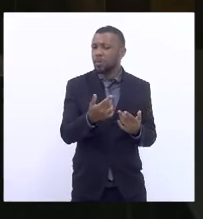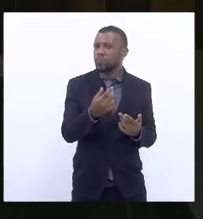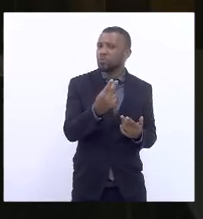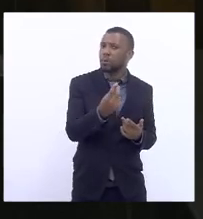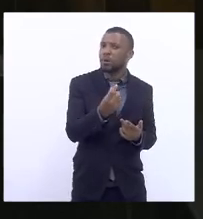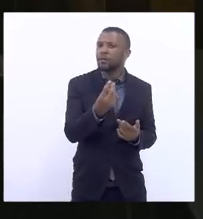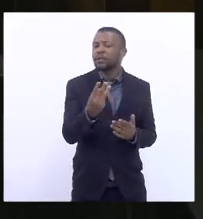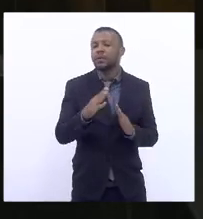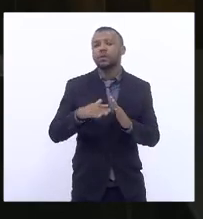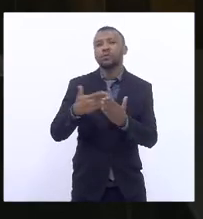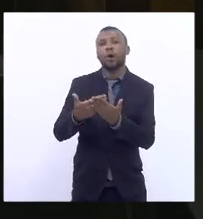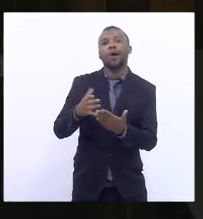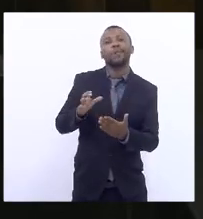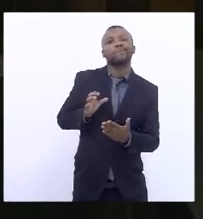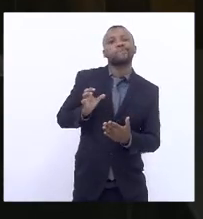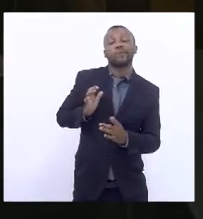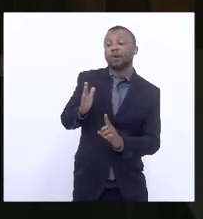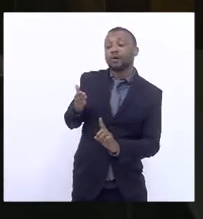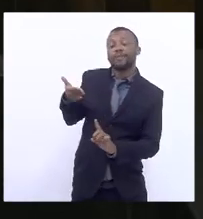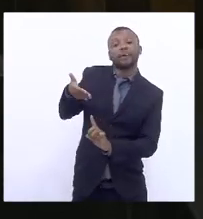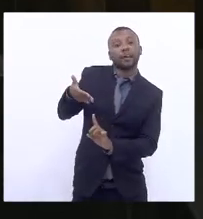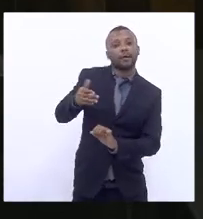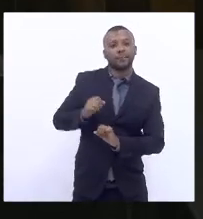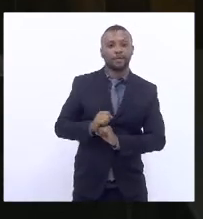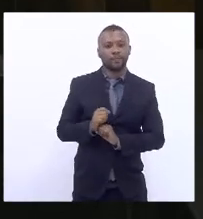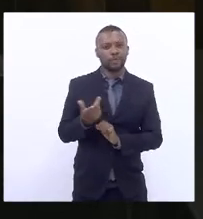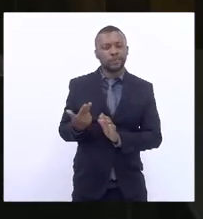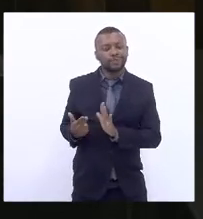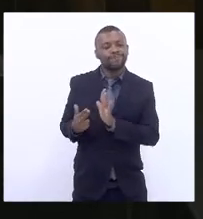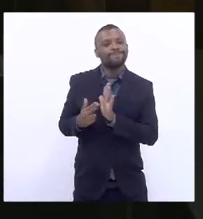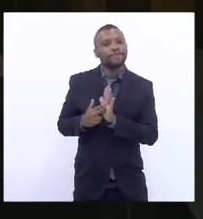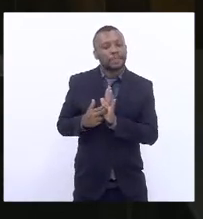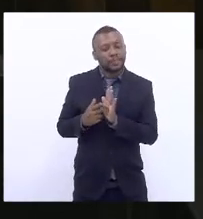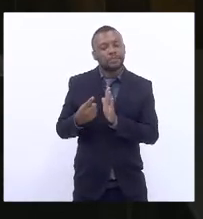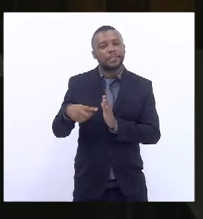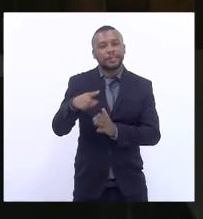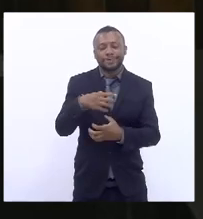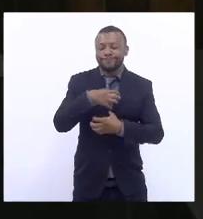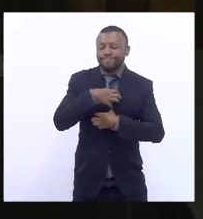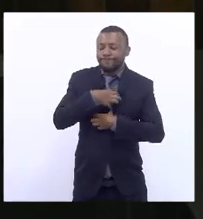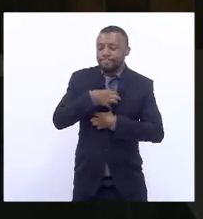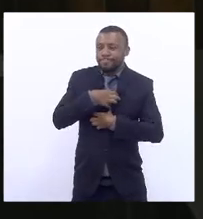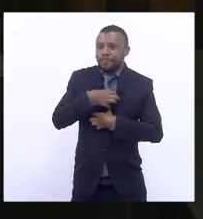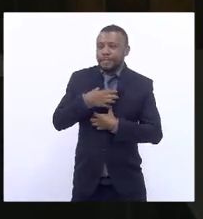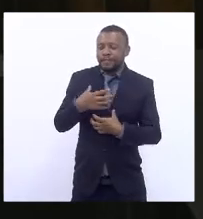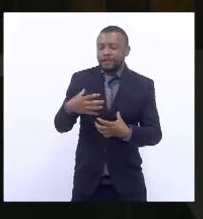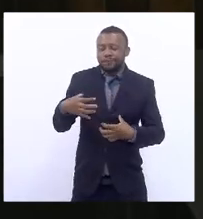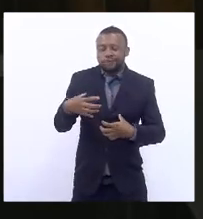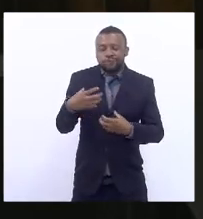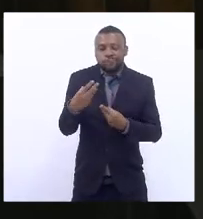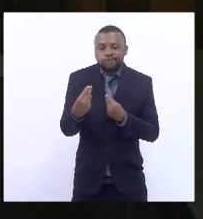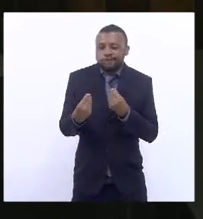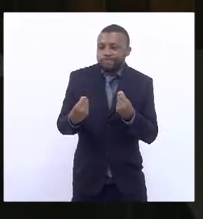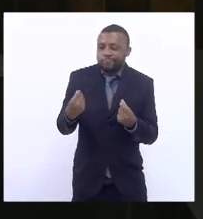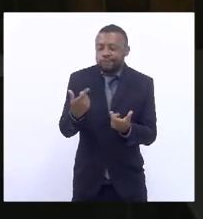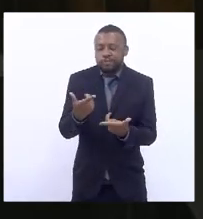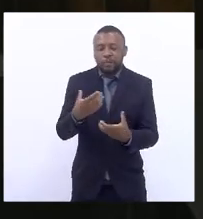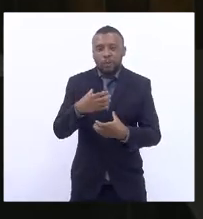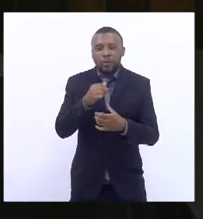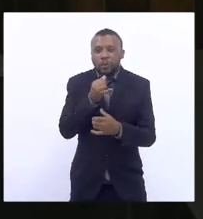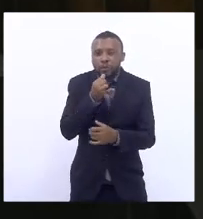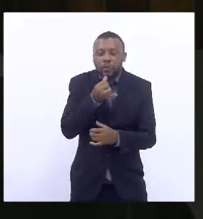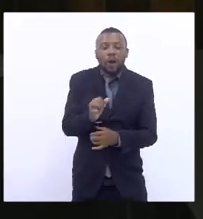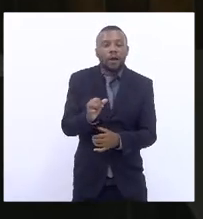ricos. E eu confesso a vocês que aquilo foi um soco no meu estômago, um choque